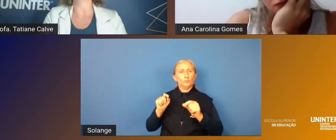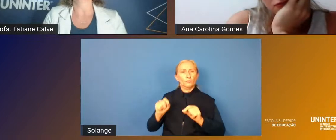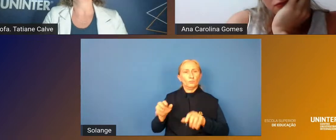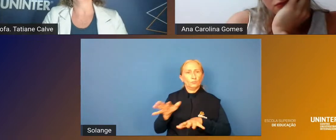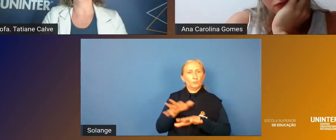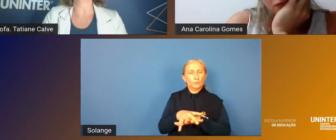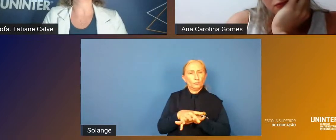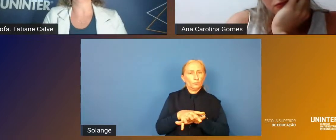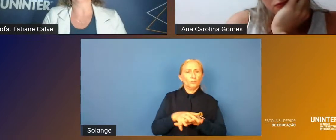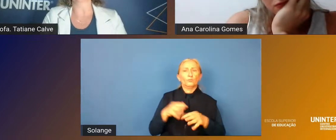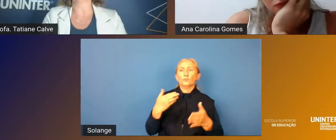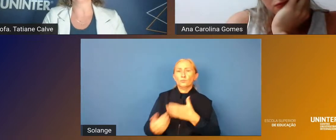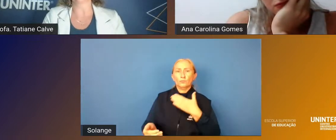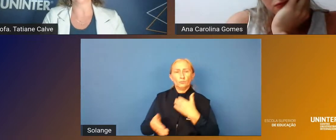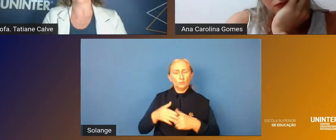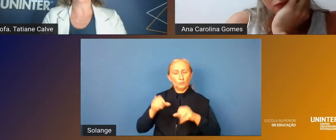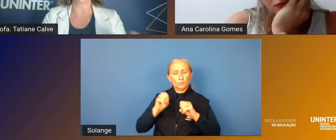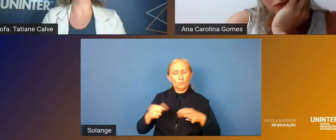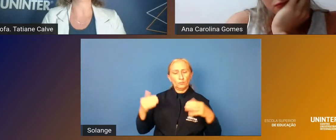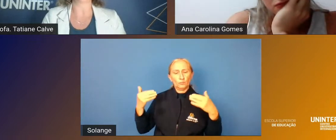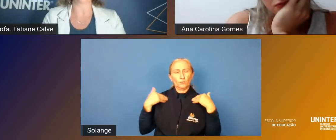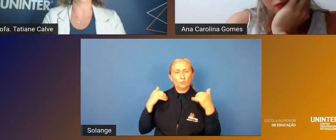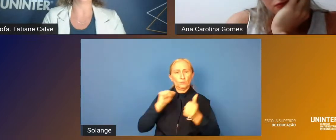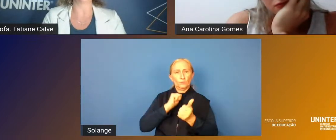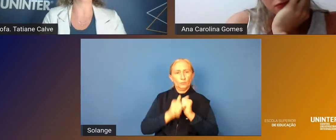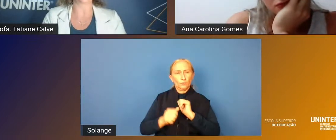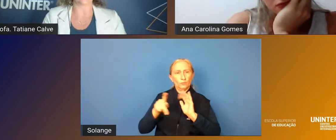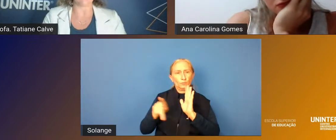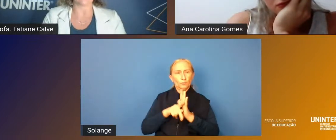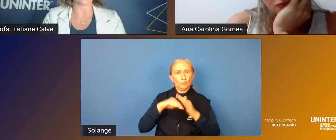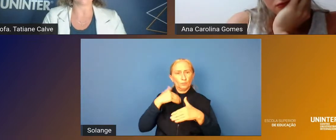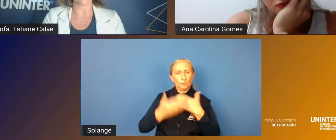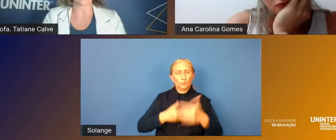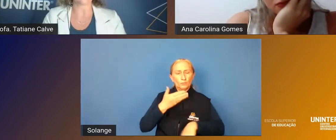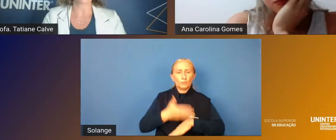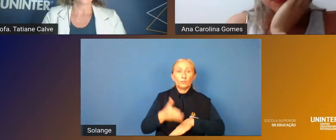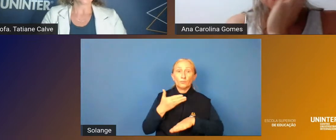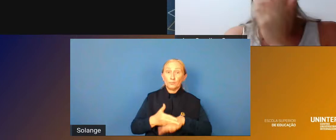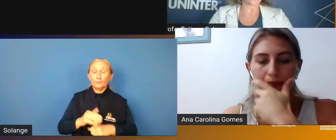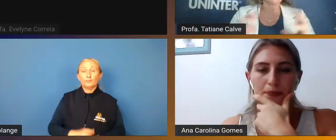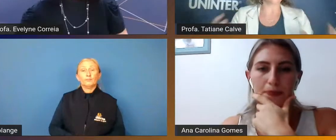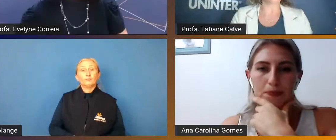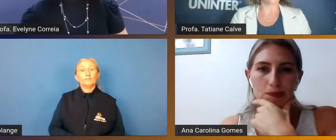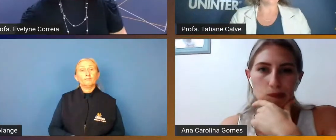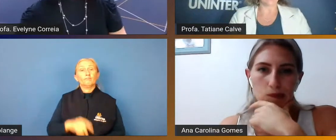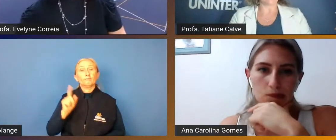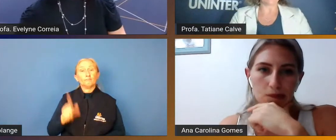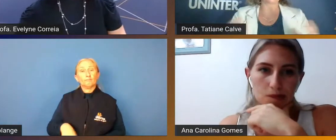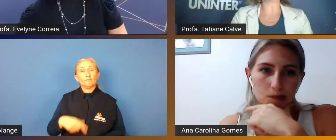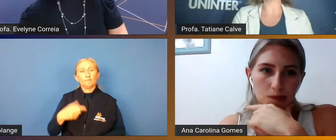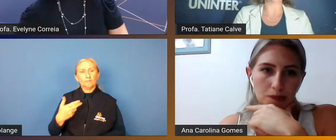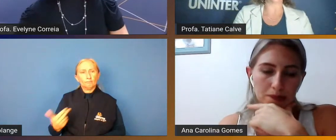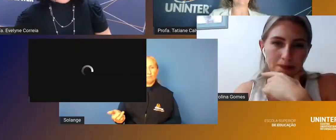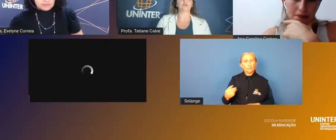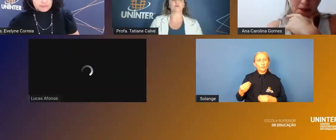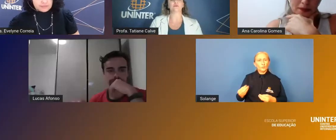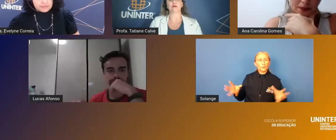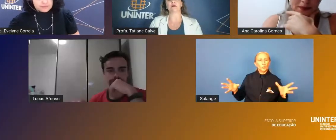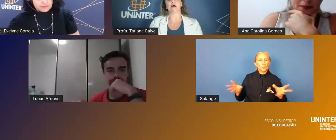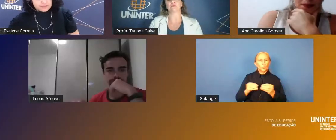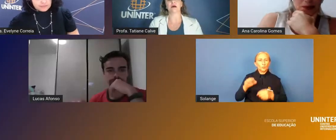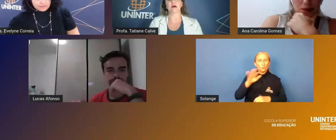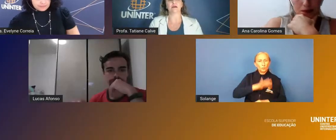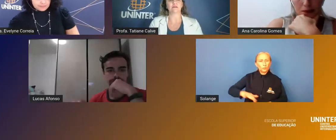inclusão tanto dentro da educação fiscolar como na área do treinamento tá então só uma passagem geral